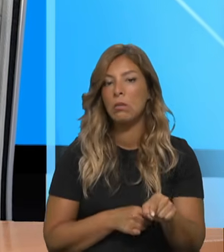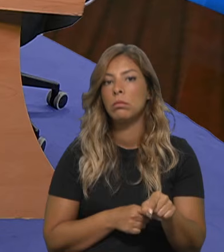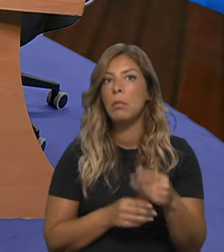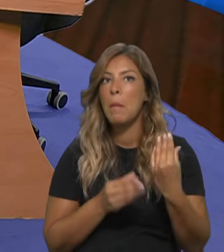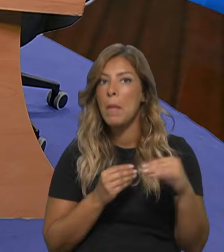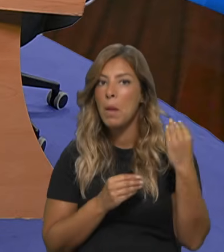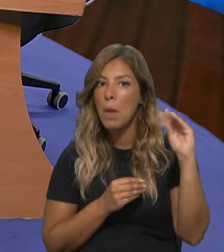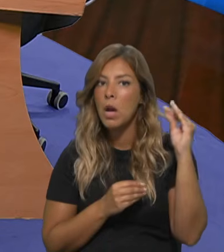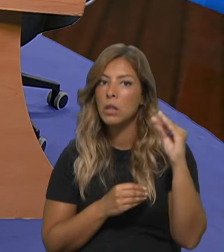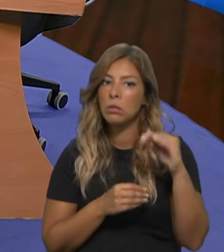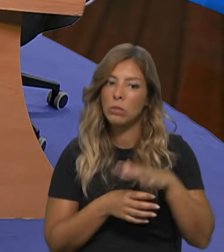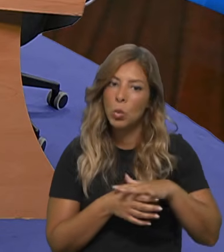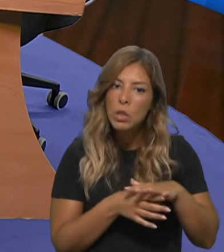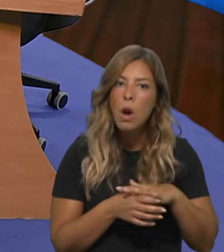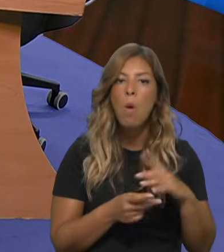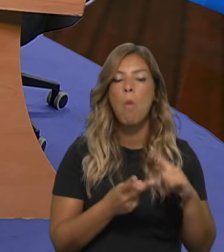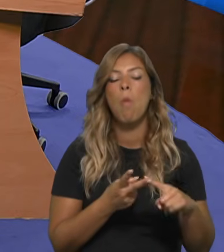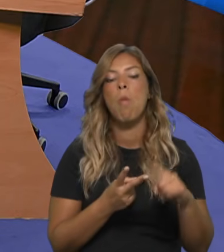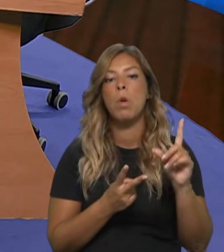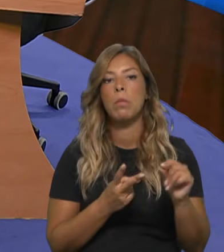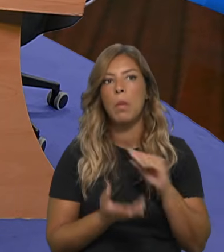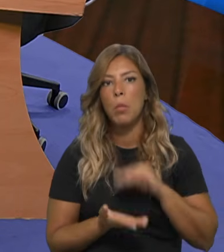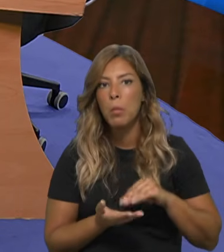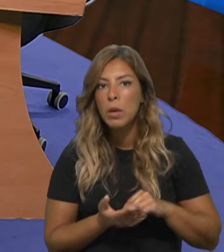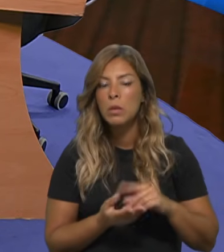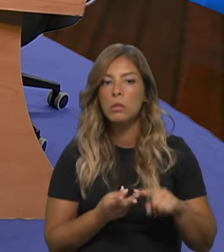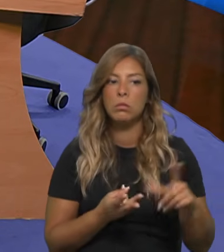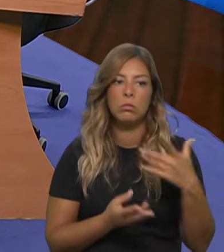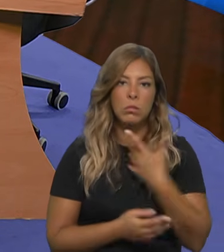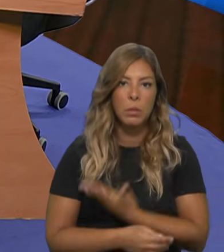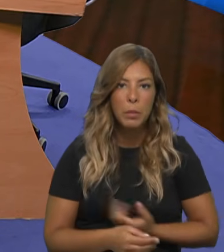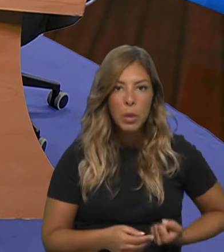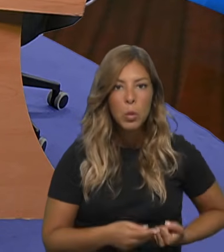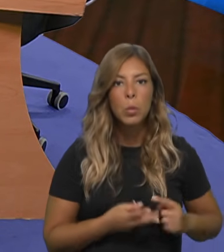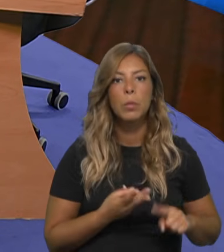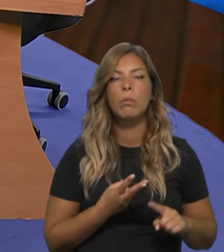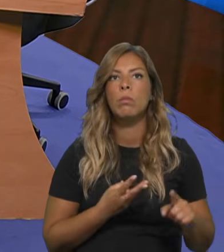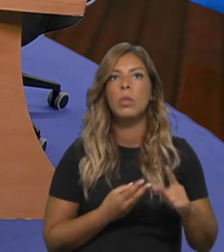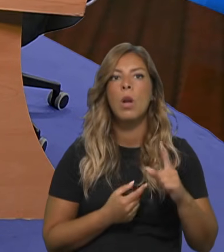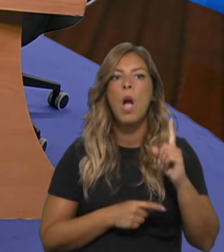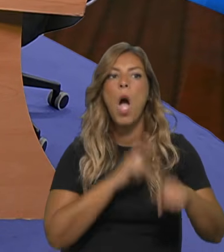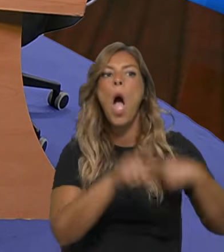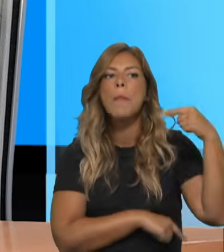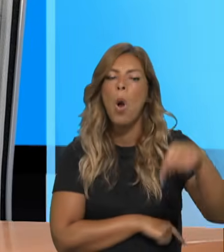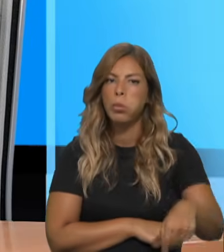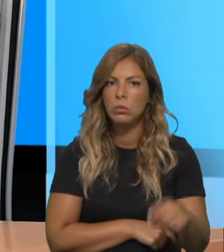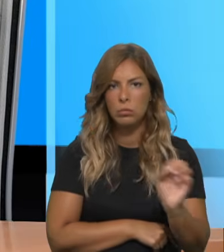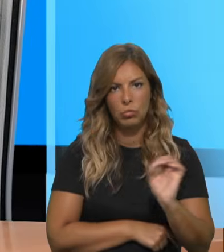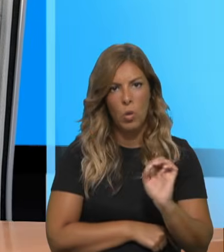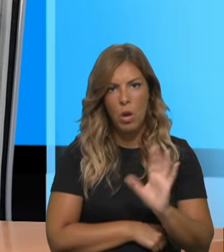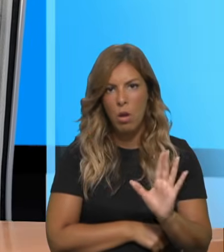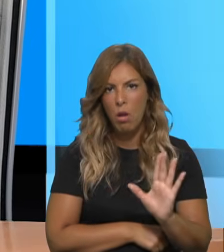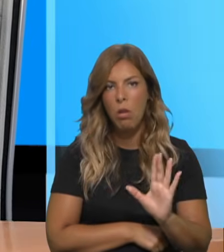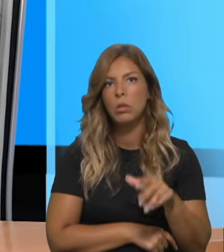superar esta situação de pobreza e desemprego, sabendo que isso não é de um dia para o outro,